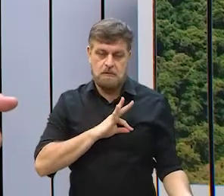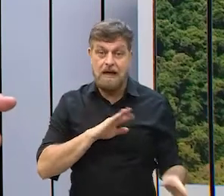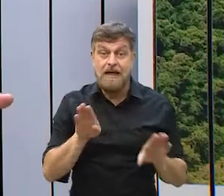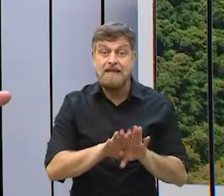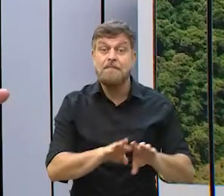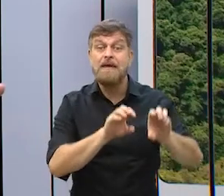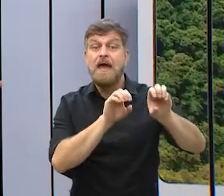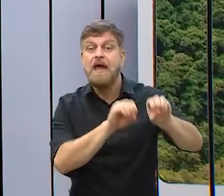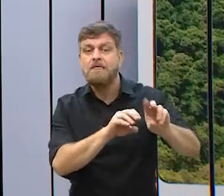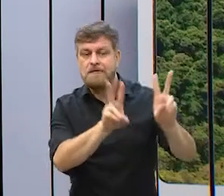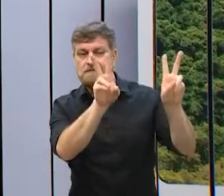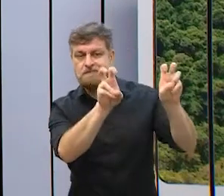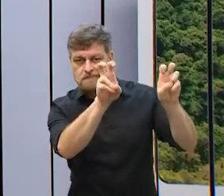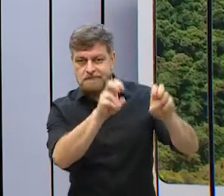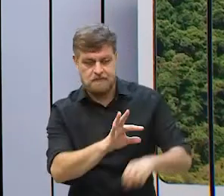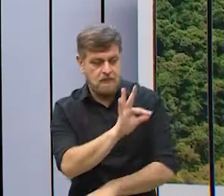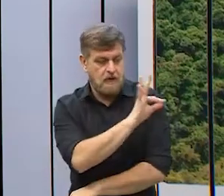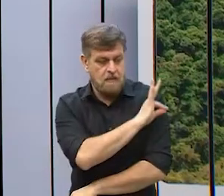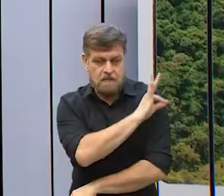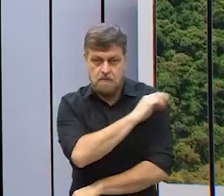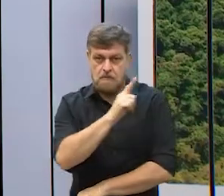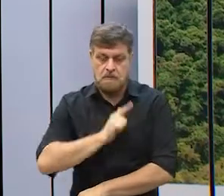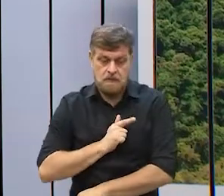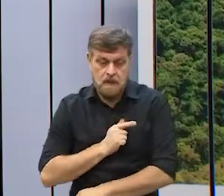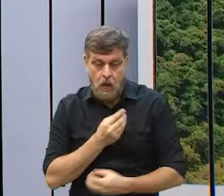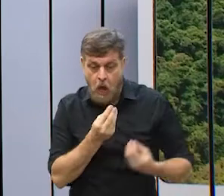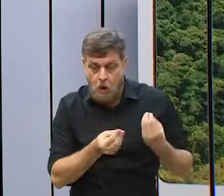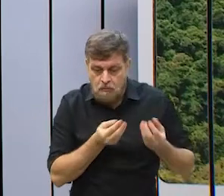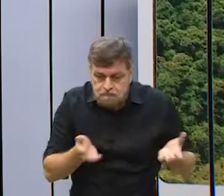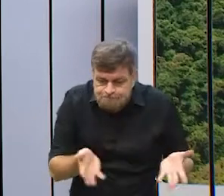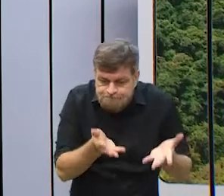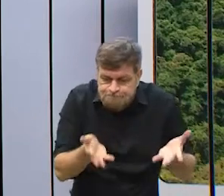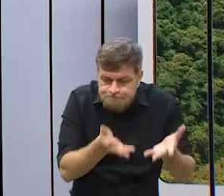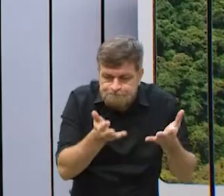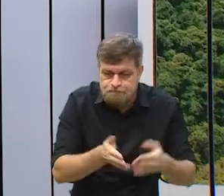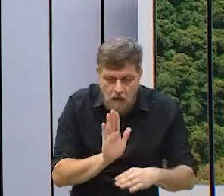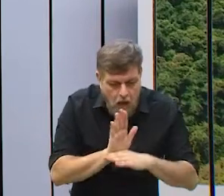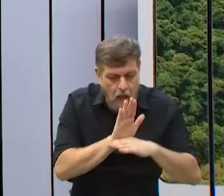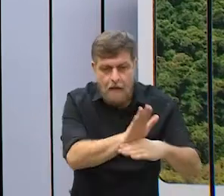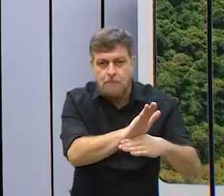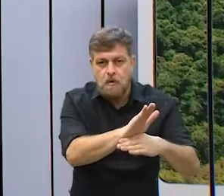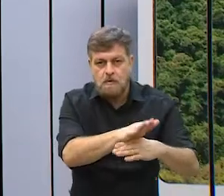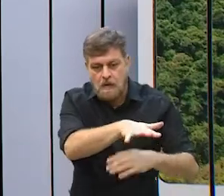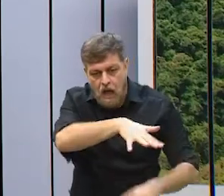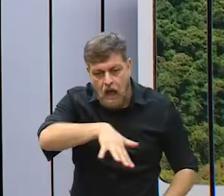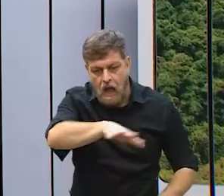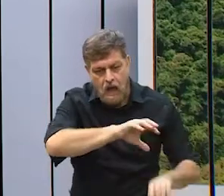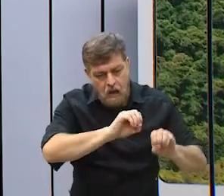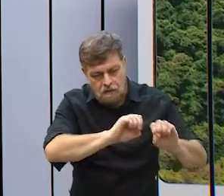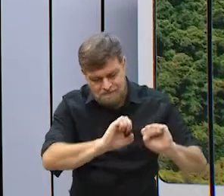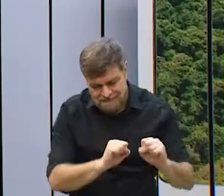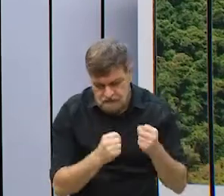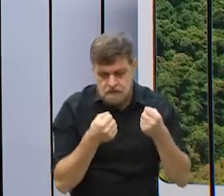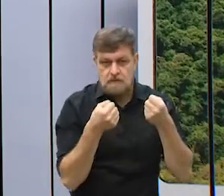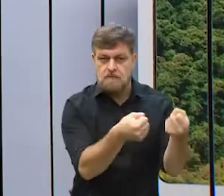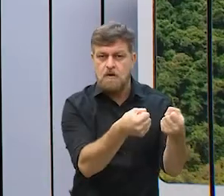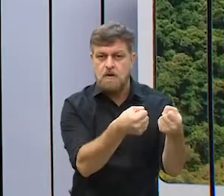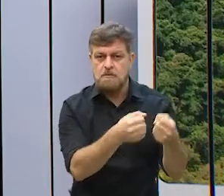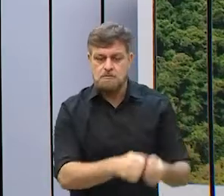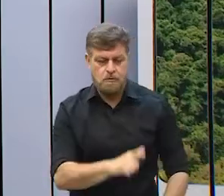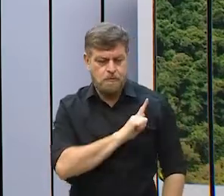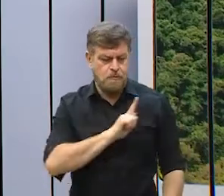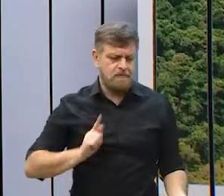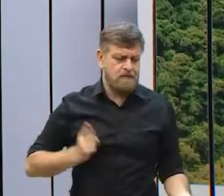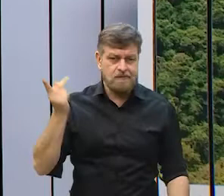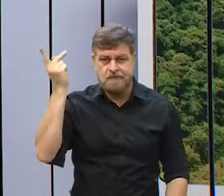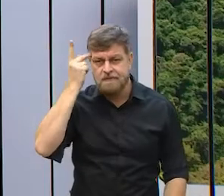educação. É preciso que o poder público dê condição e unir esforços, né, com o governo do Estado, com